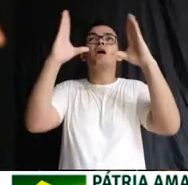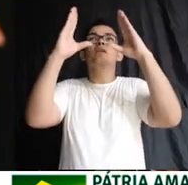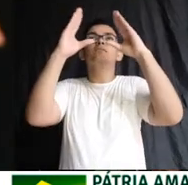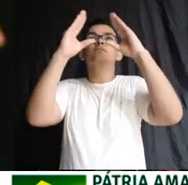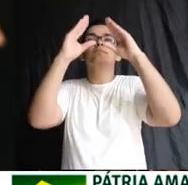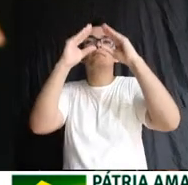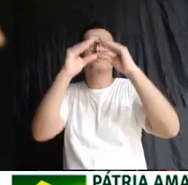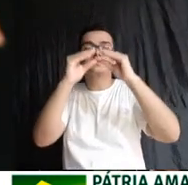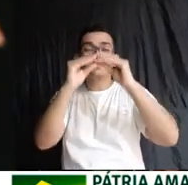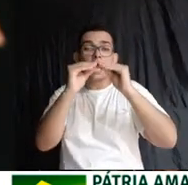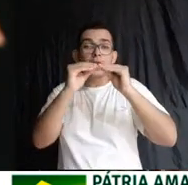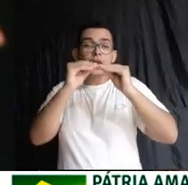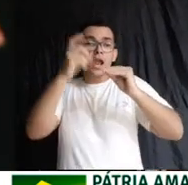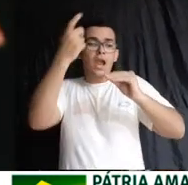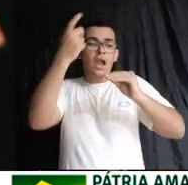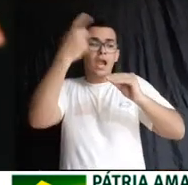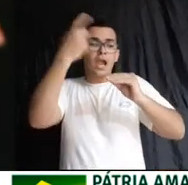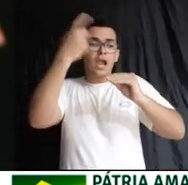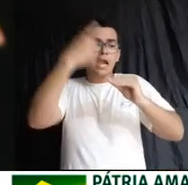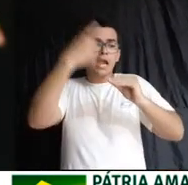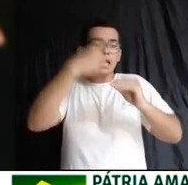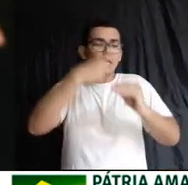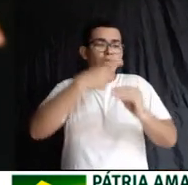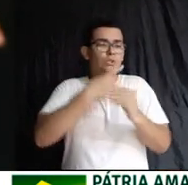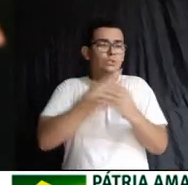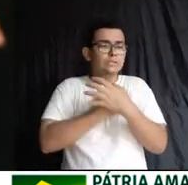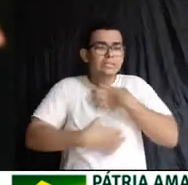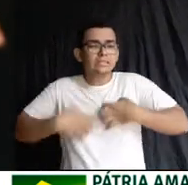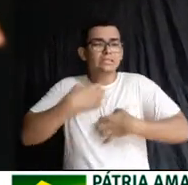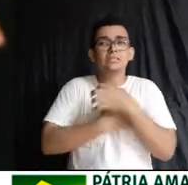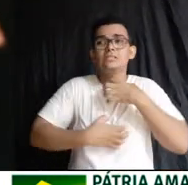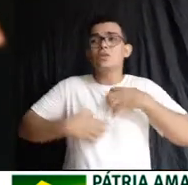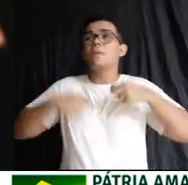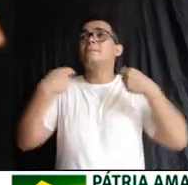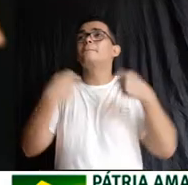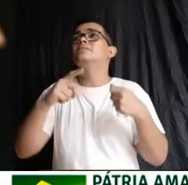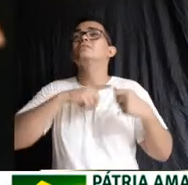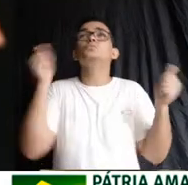Sinto a falta que você me faz,